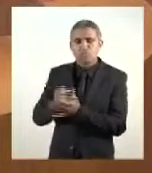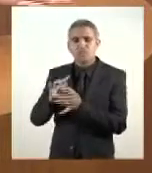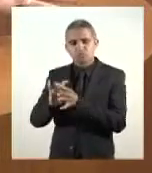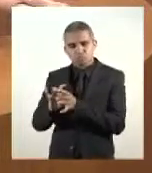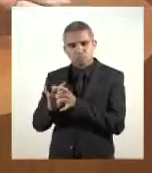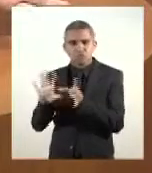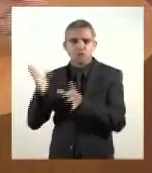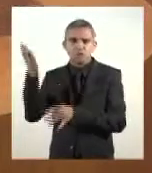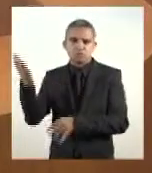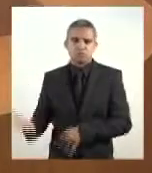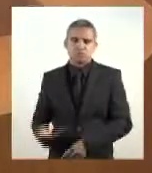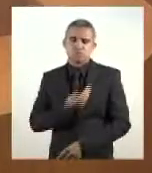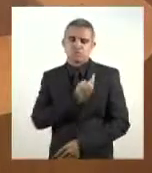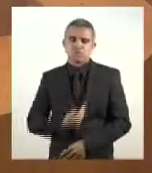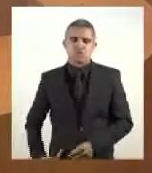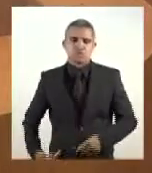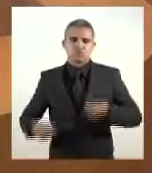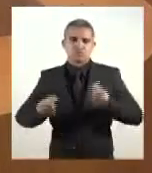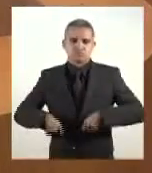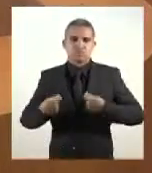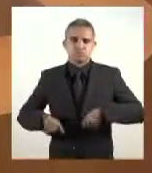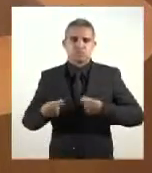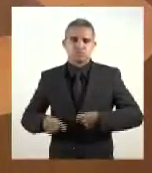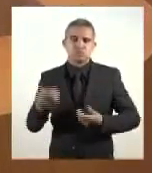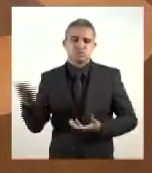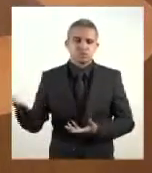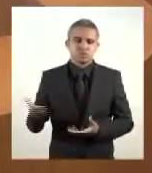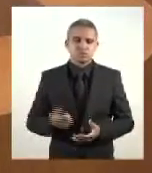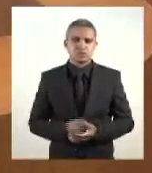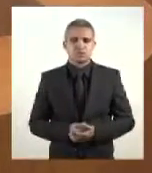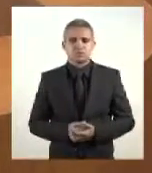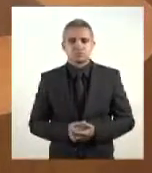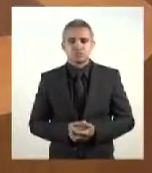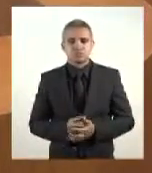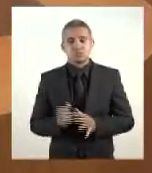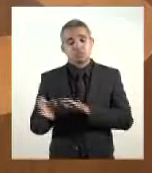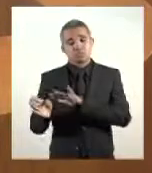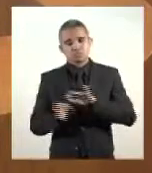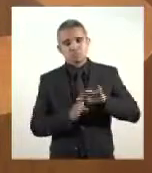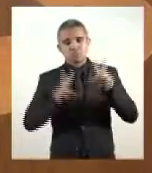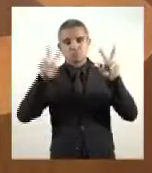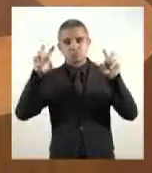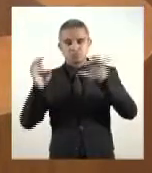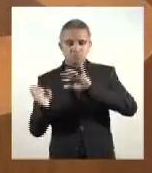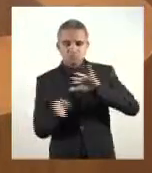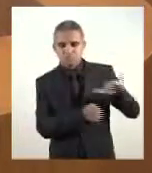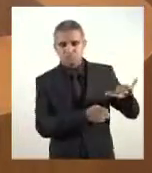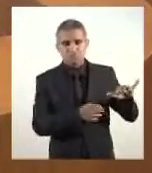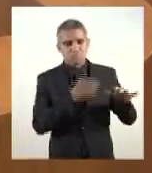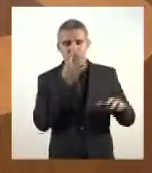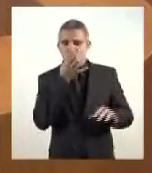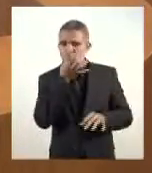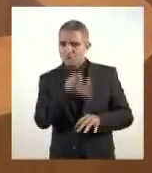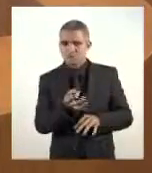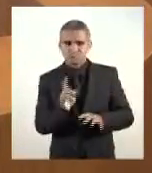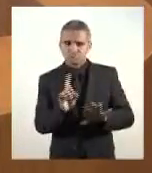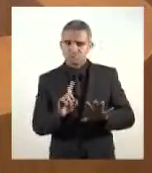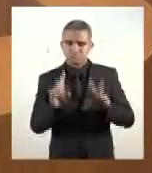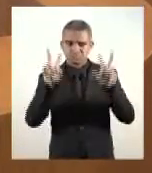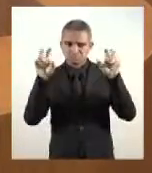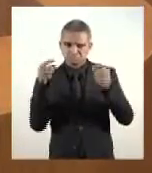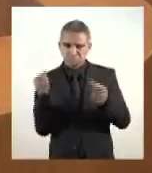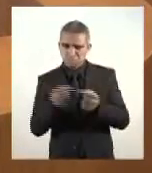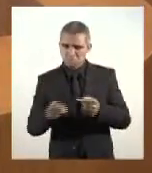Ora, eu vou até mudar de assunto, porque acho que esse é um assunto que não deve mais nem ser tratado, esse assunto da intervenção federal. Mas ainda